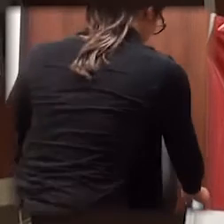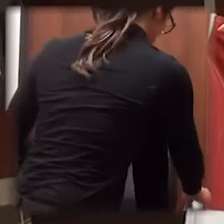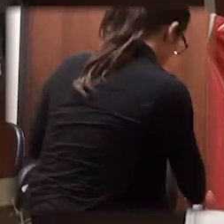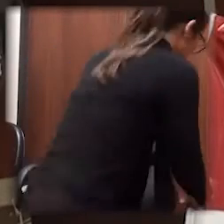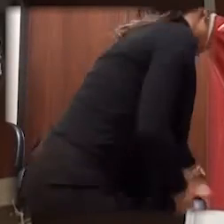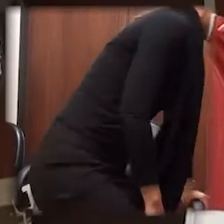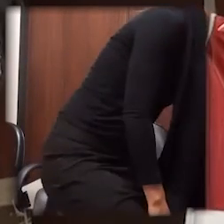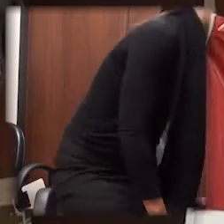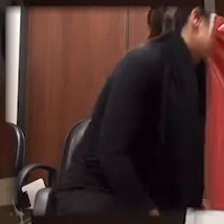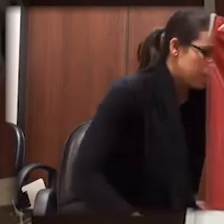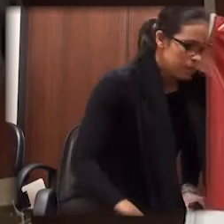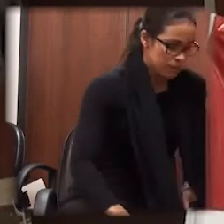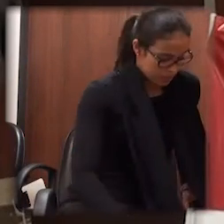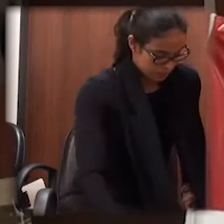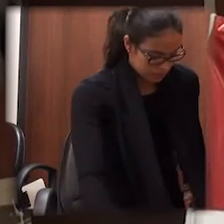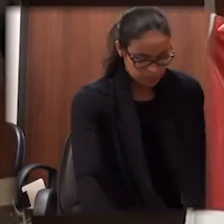com direitos humanos, e